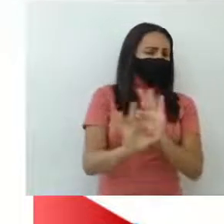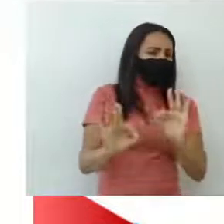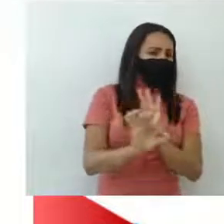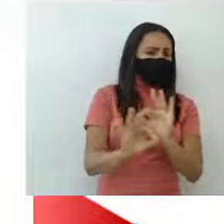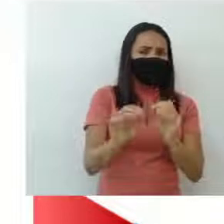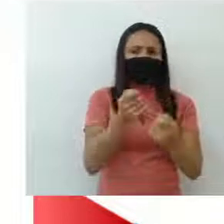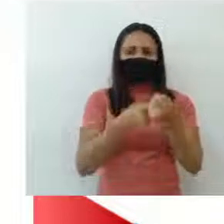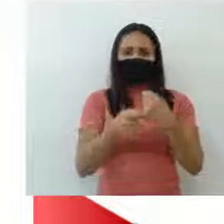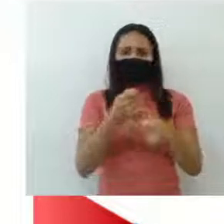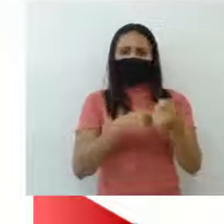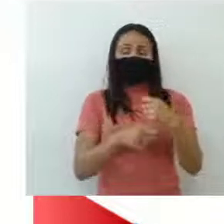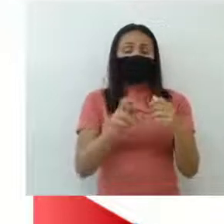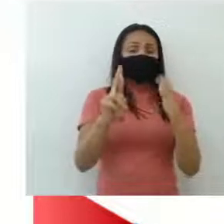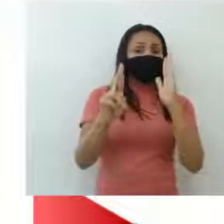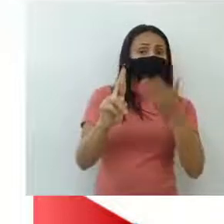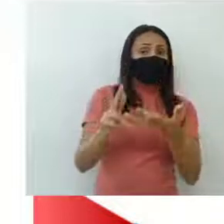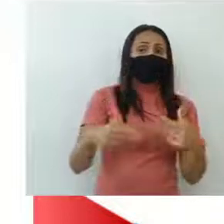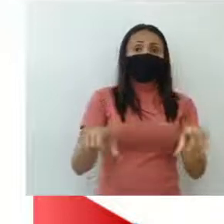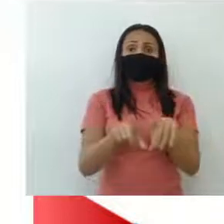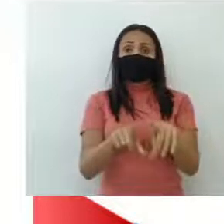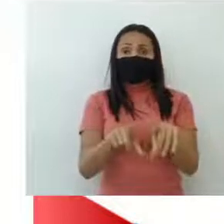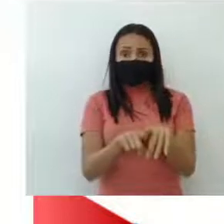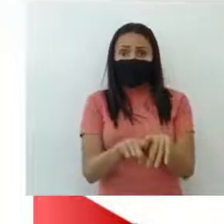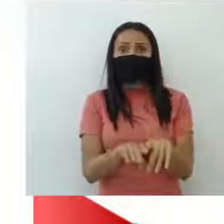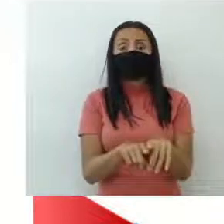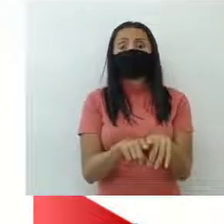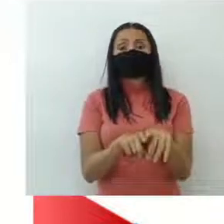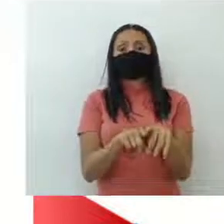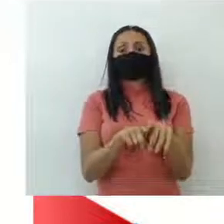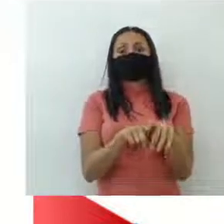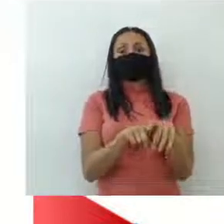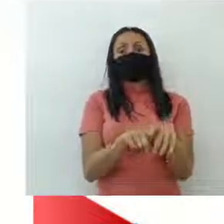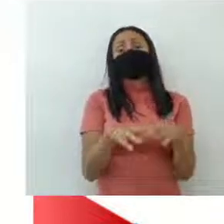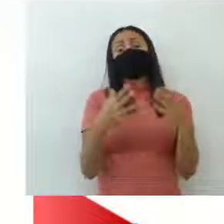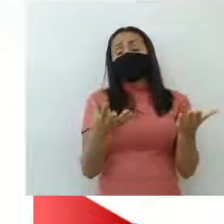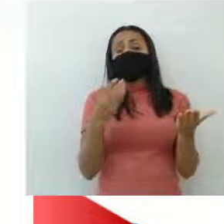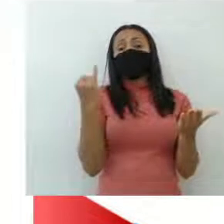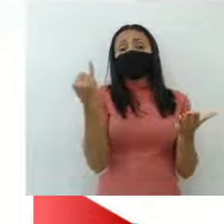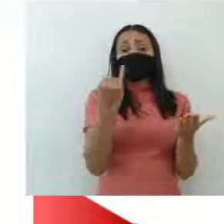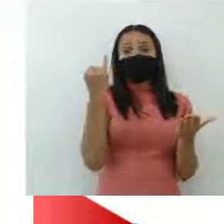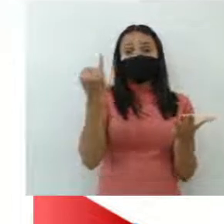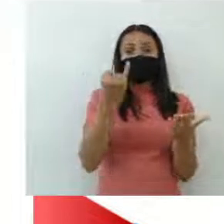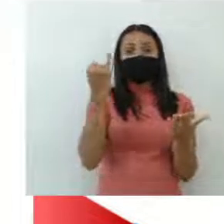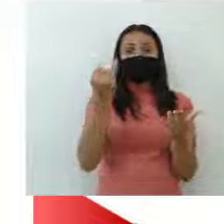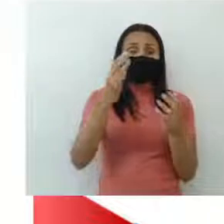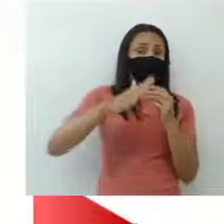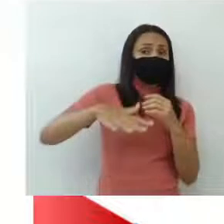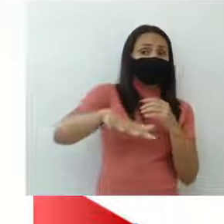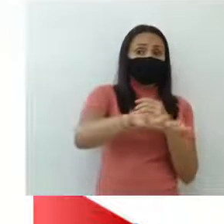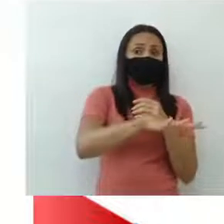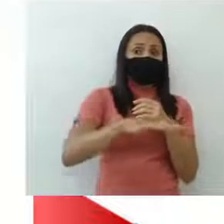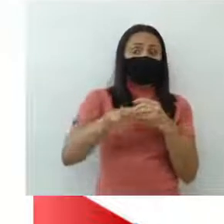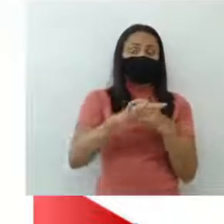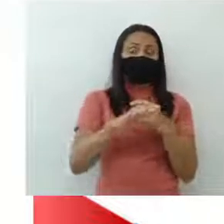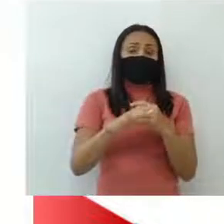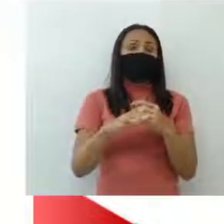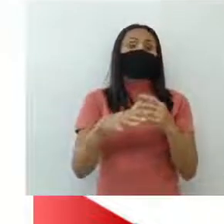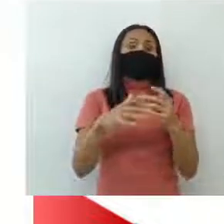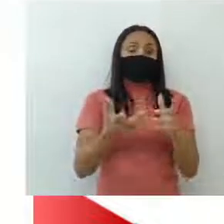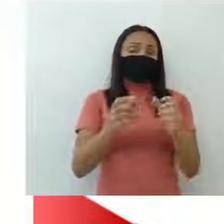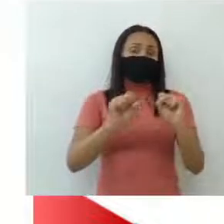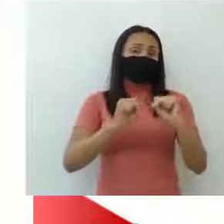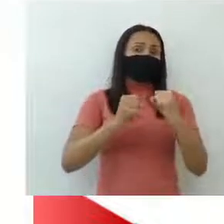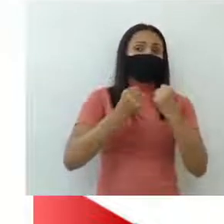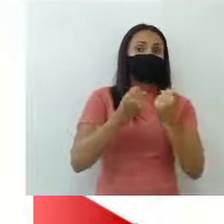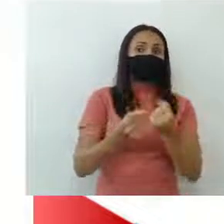que representava também, não é isso, foi fundamental para a ocupação e exploração da América. Então,